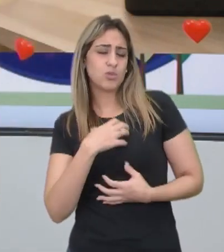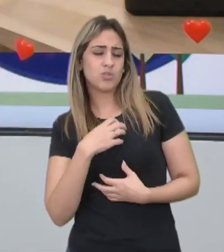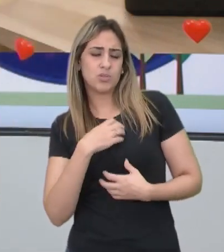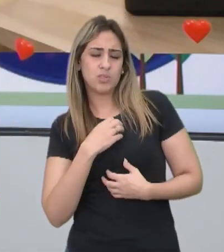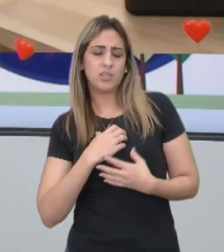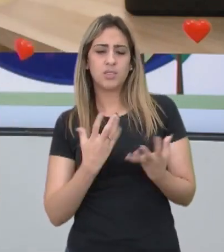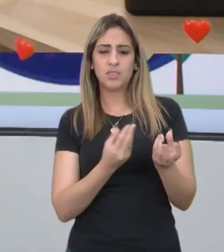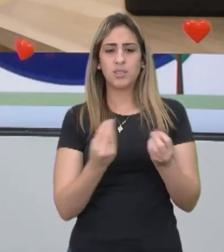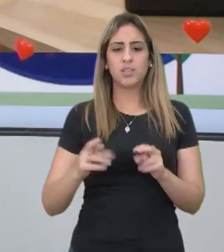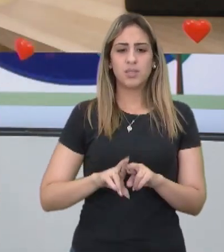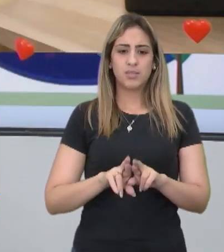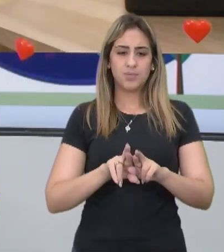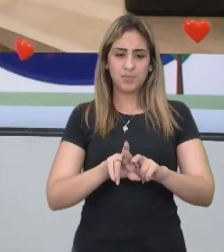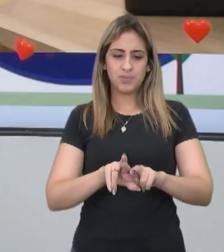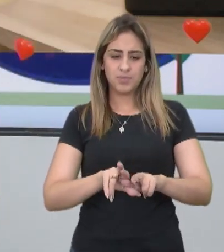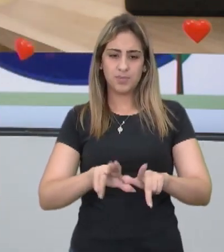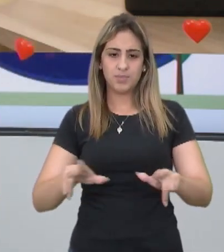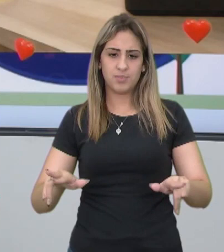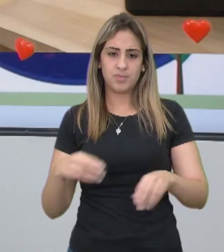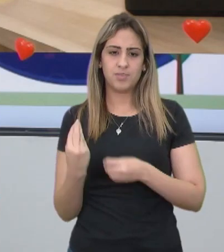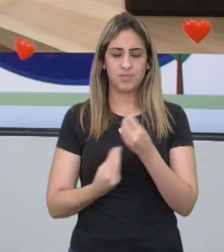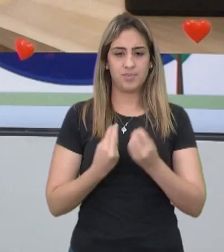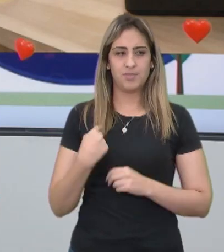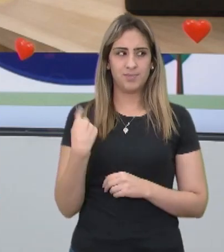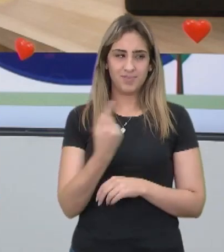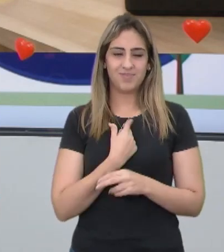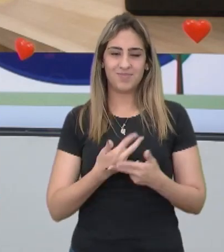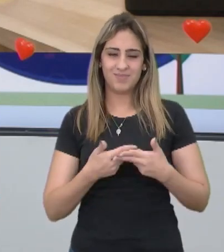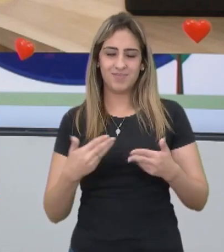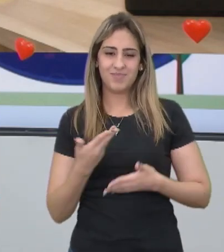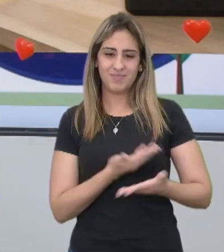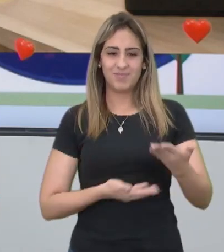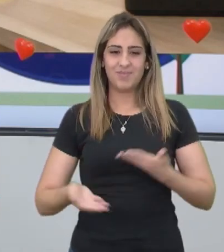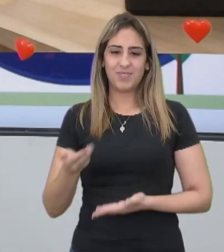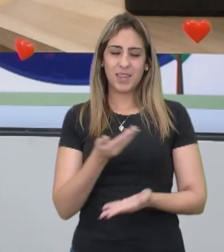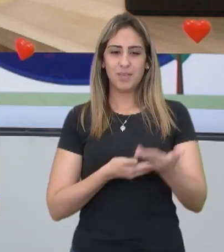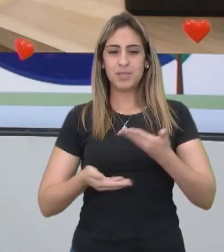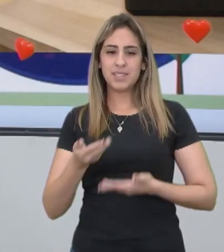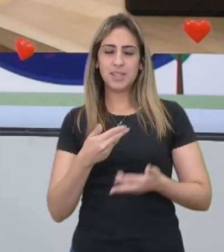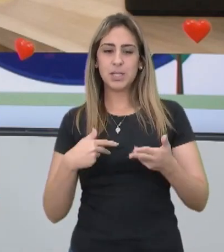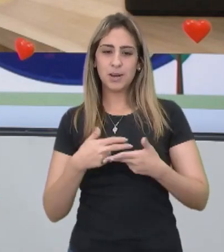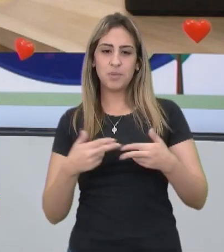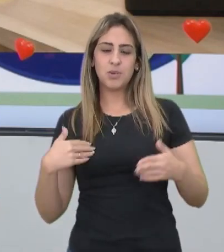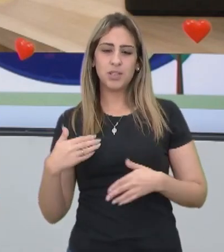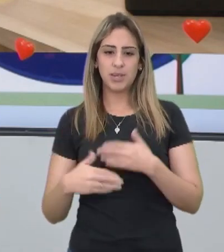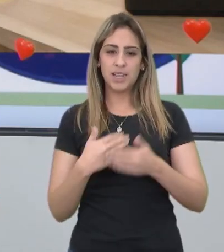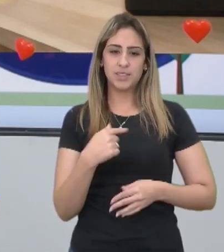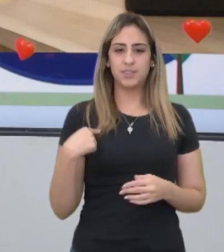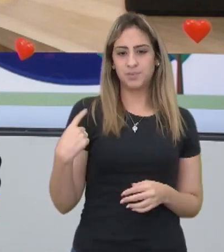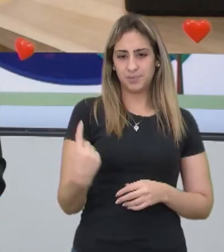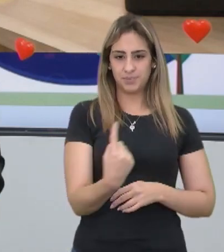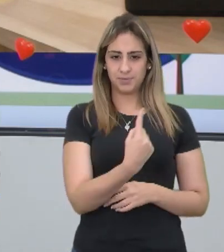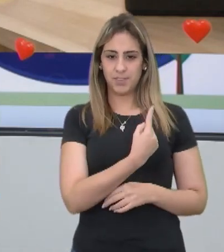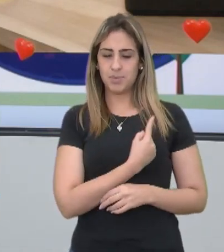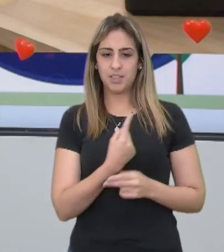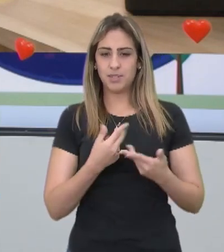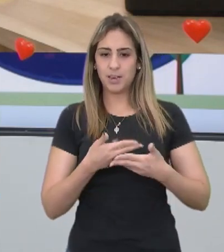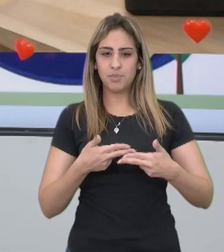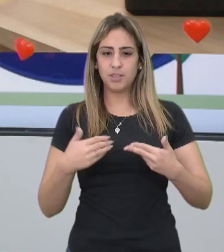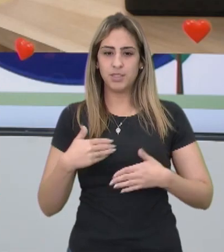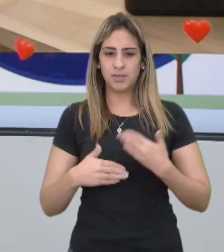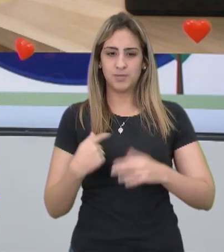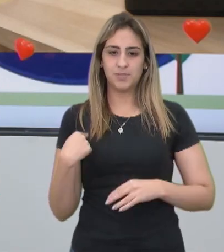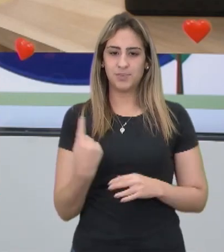e muitas adversidades eu passei. Tanto que eu menciono que na minha primeira aula aqui no Centro de Mídias,